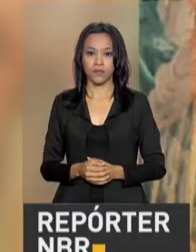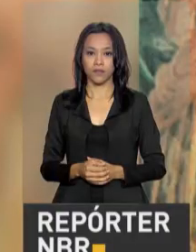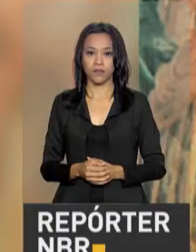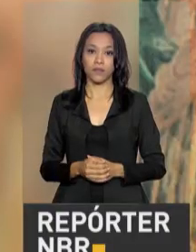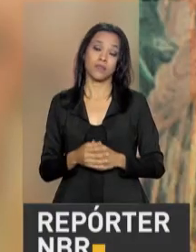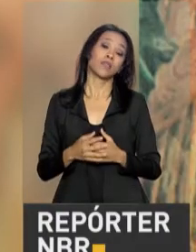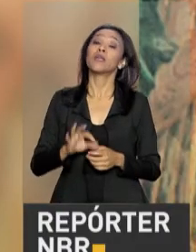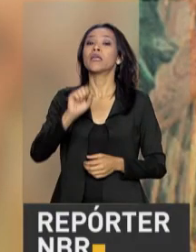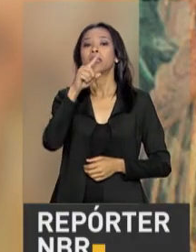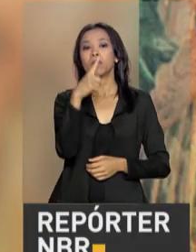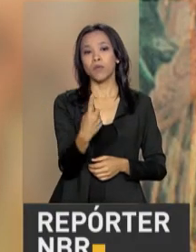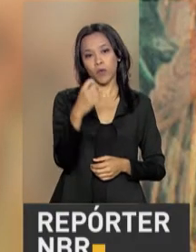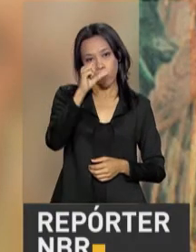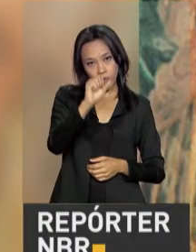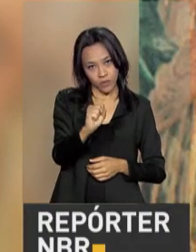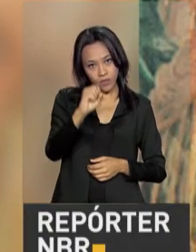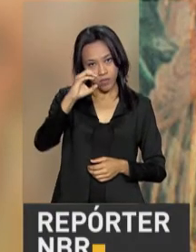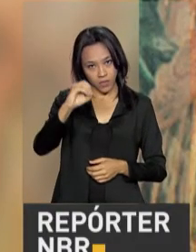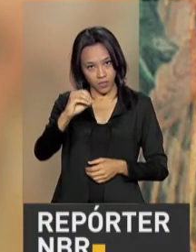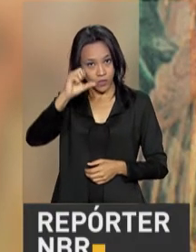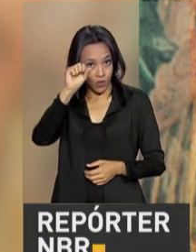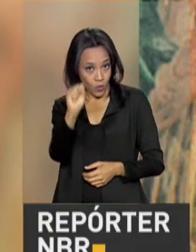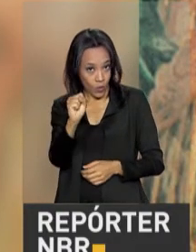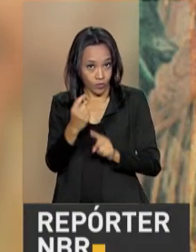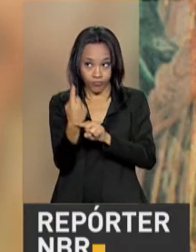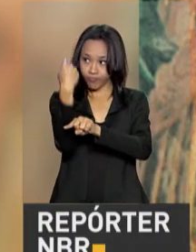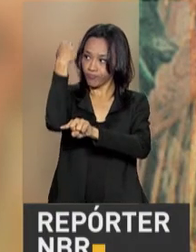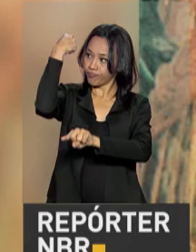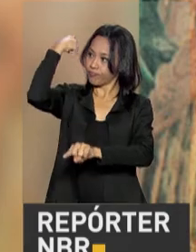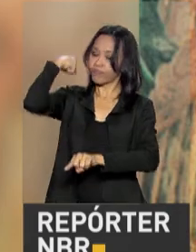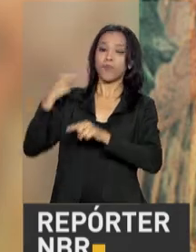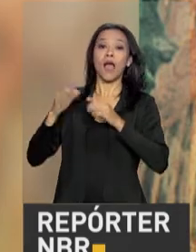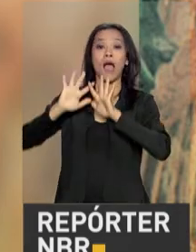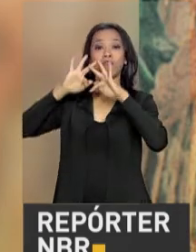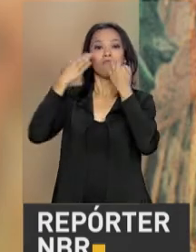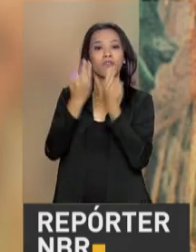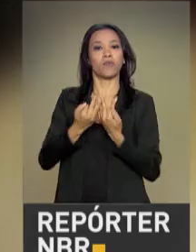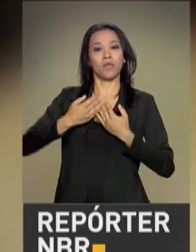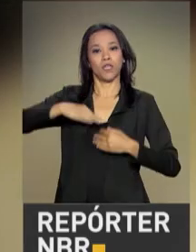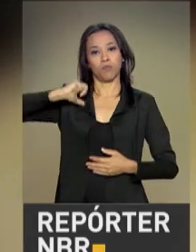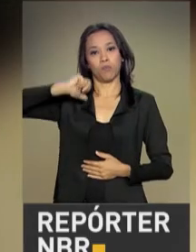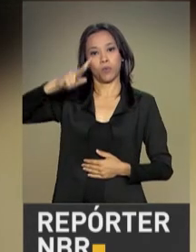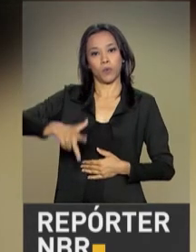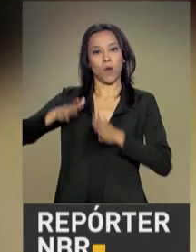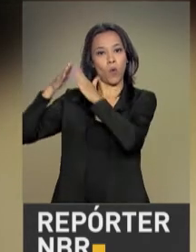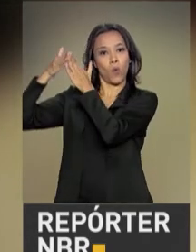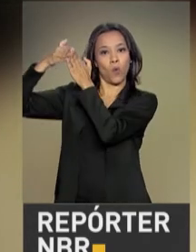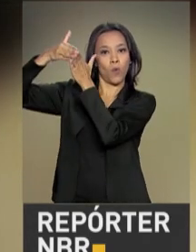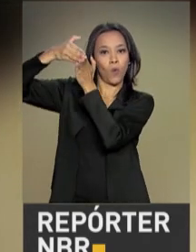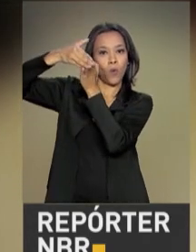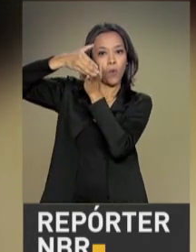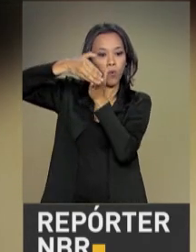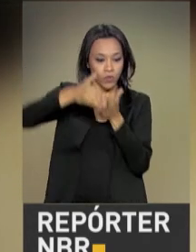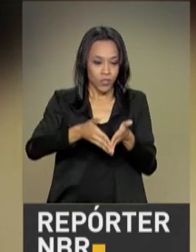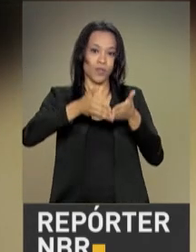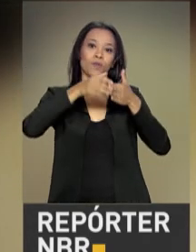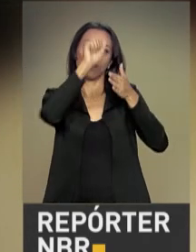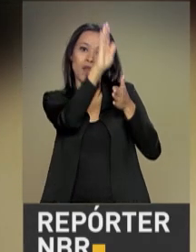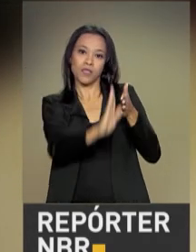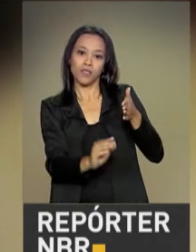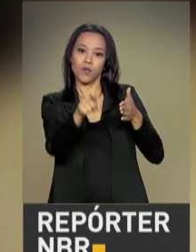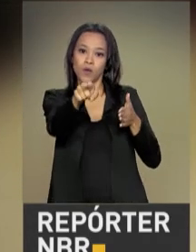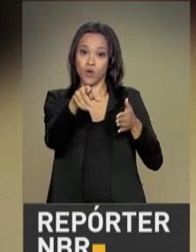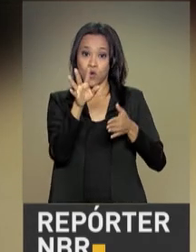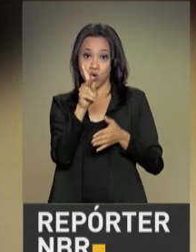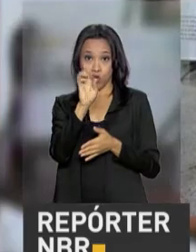Em 1808, ano de desembarque da família real no Brasil, o príncipe regente de Portugal, Dom